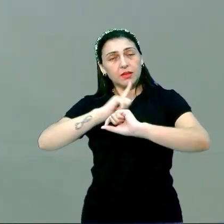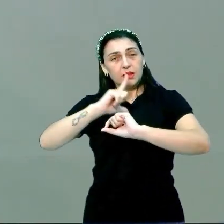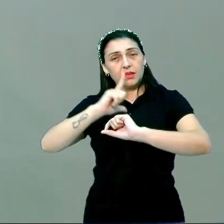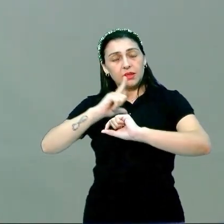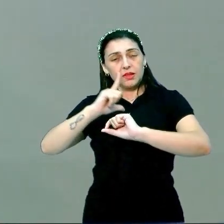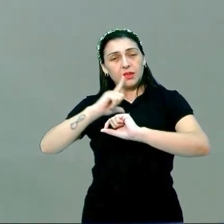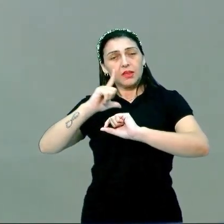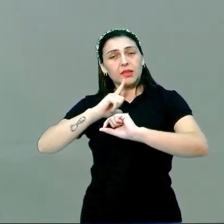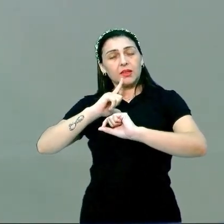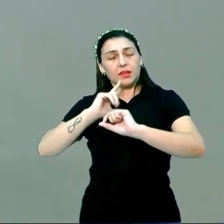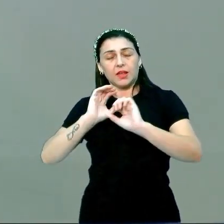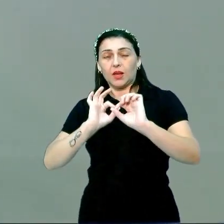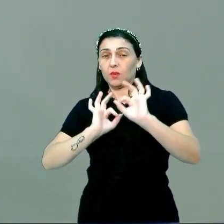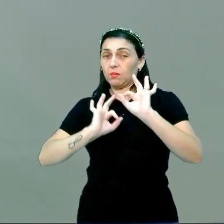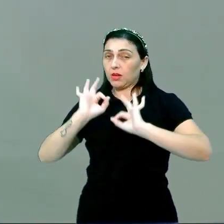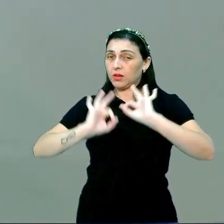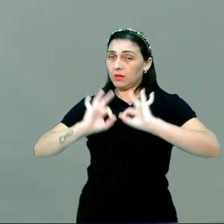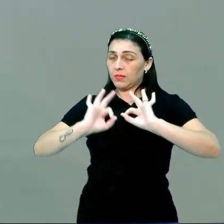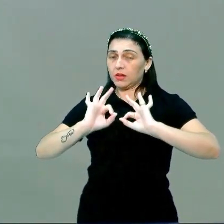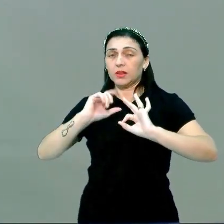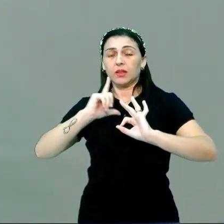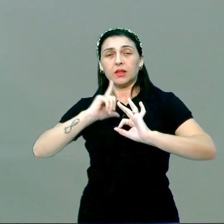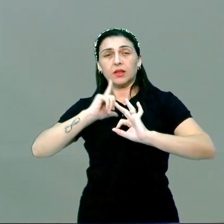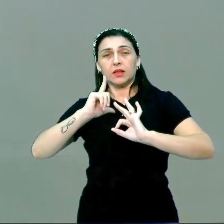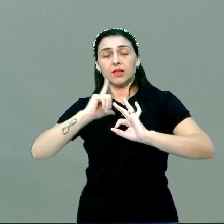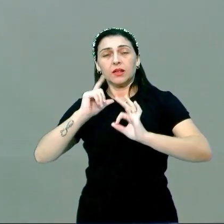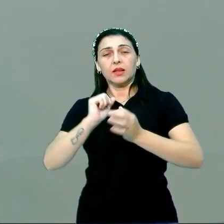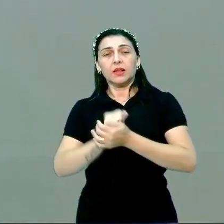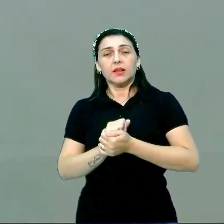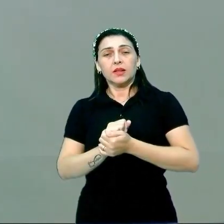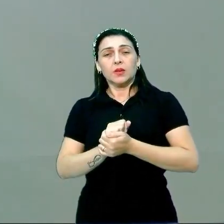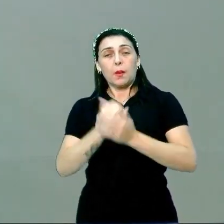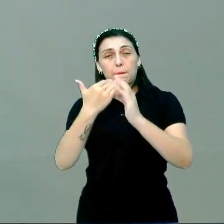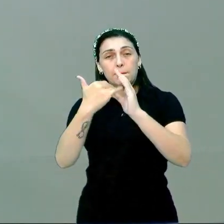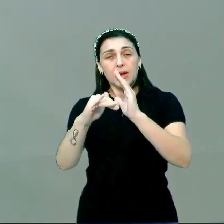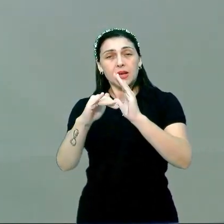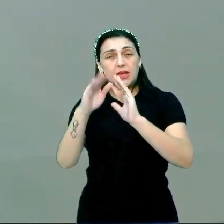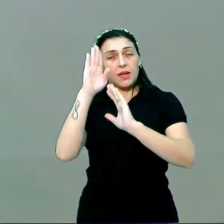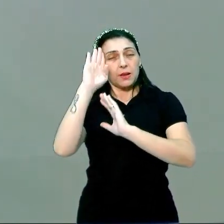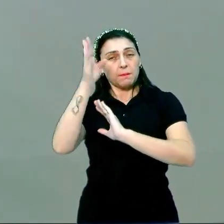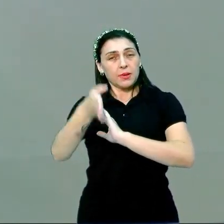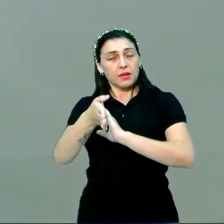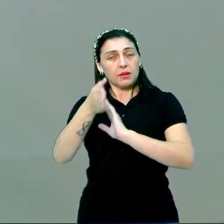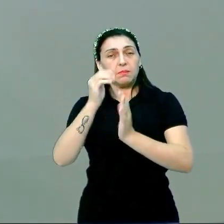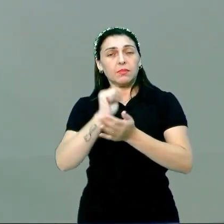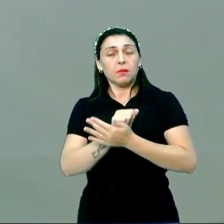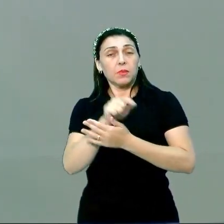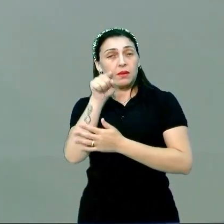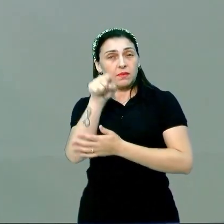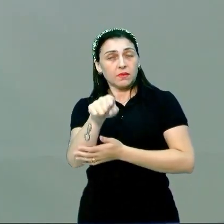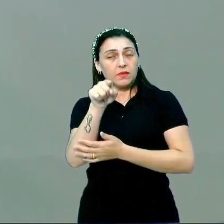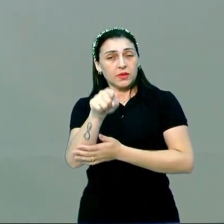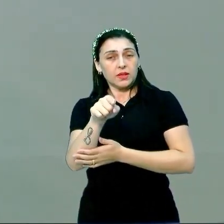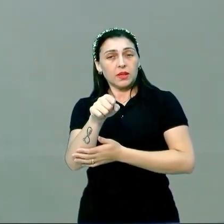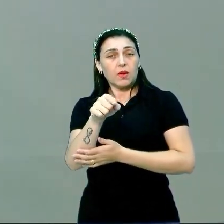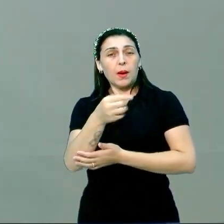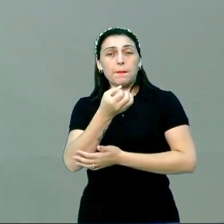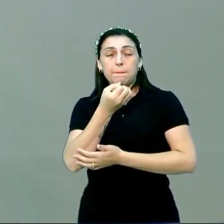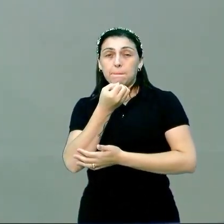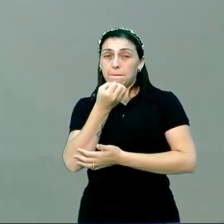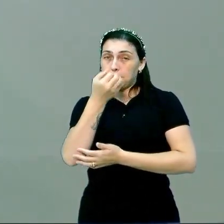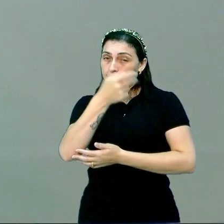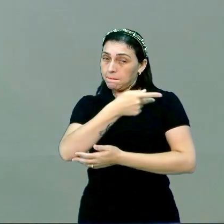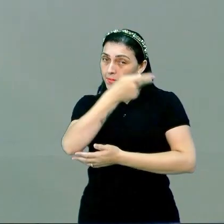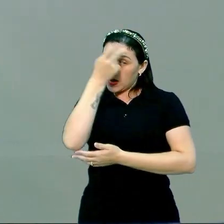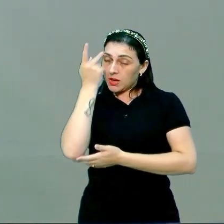um engajamento, né? Tem uma mensagem implícita para você ser uma pessoa ativa